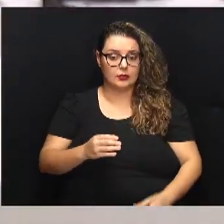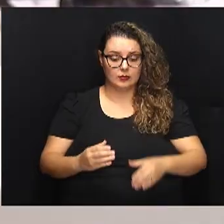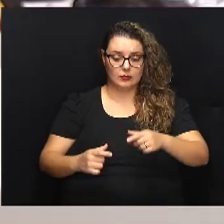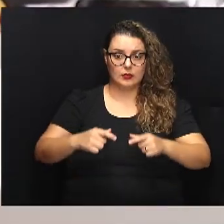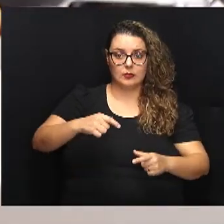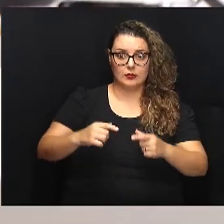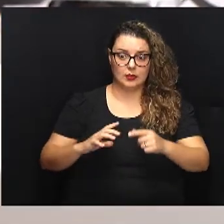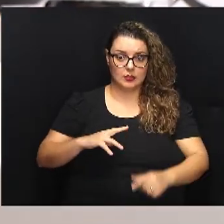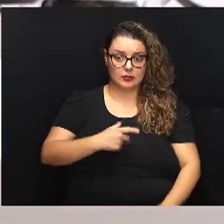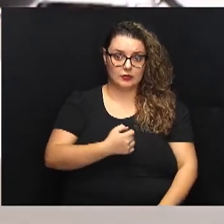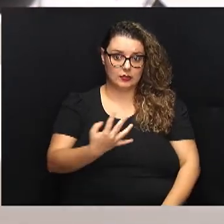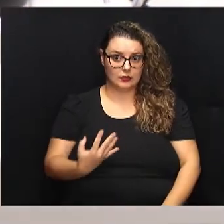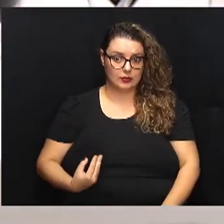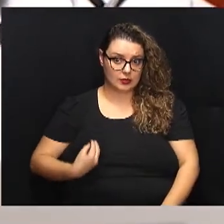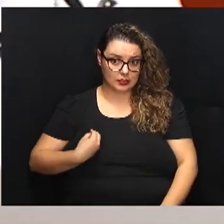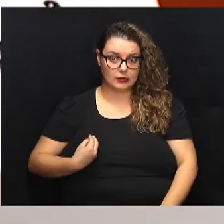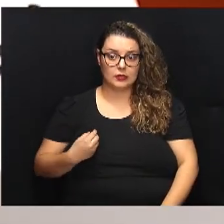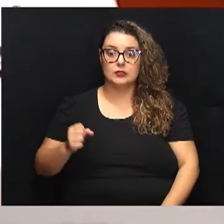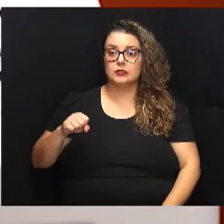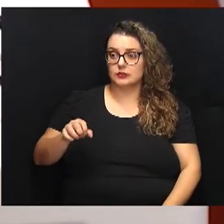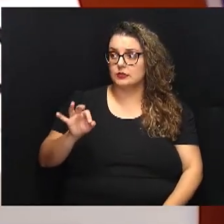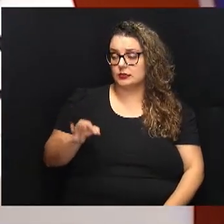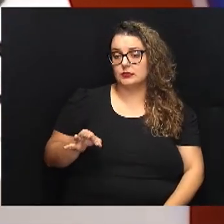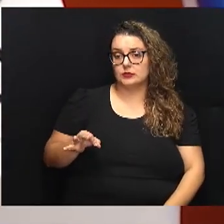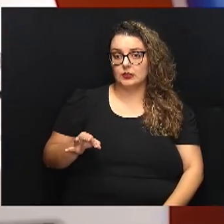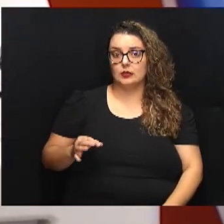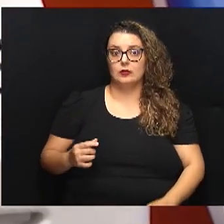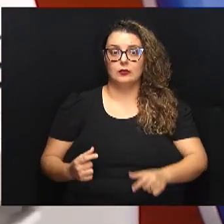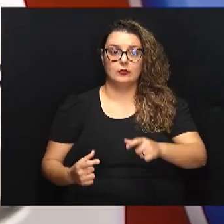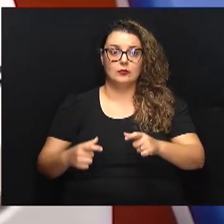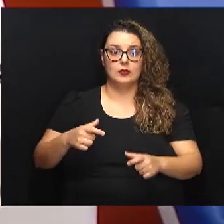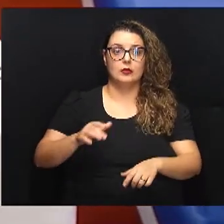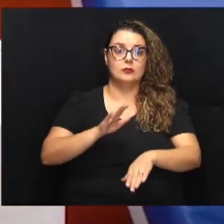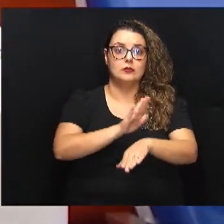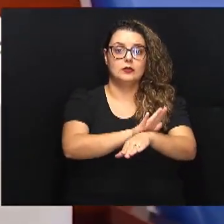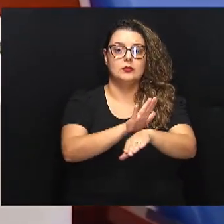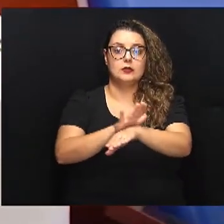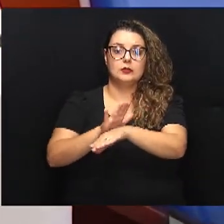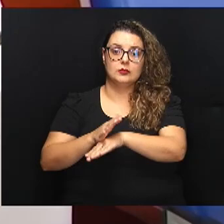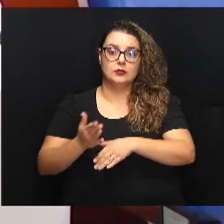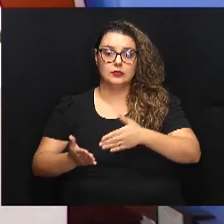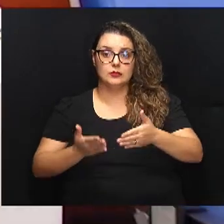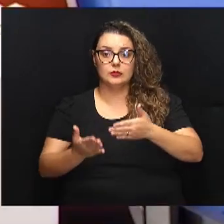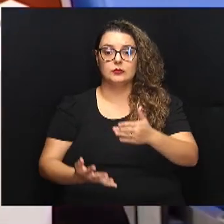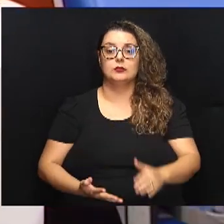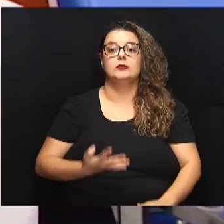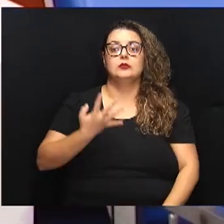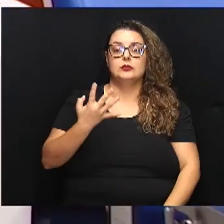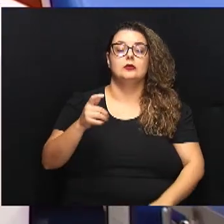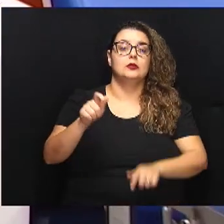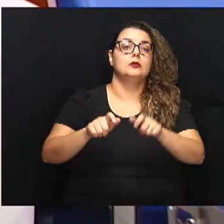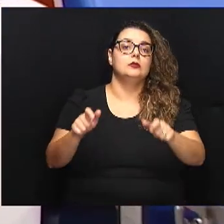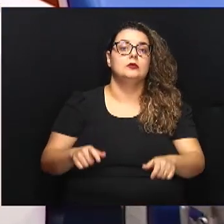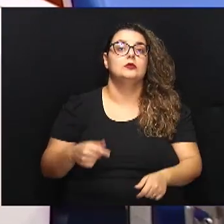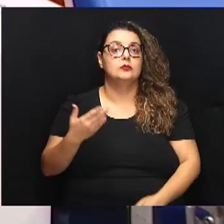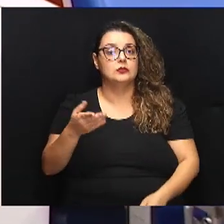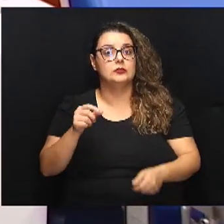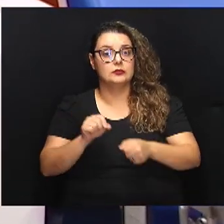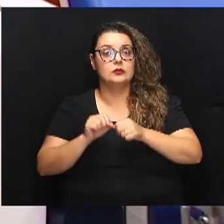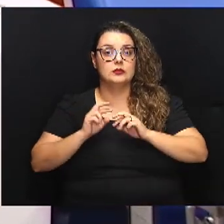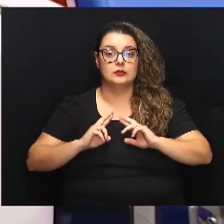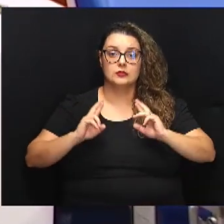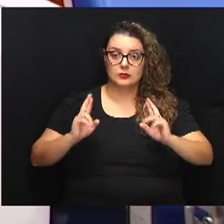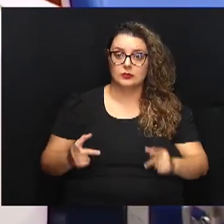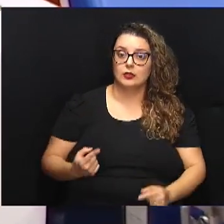salvar até 4 vidas, né, doutora? Definitivamente. Uma bolsa ajuda, né, no tratamento de até 4 pessoas. Você está fazendo a diferença.